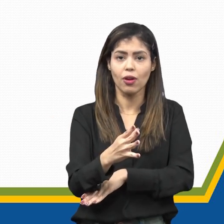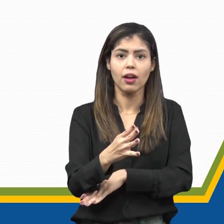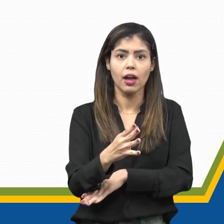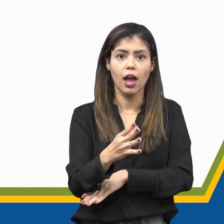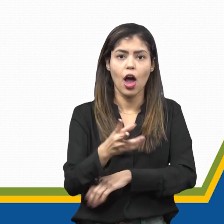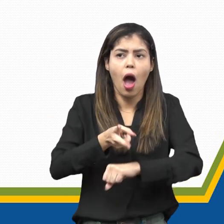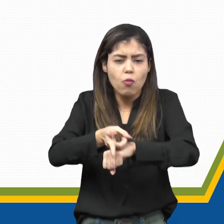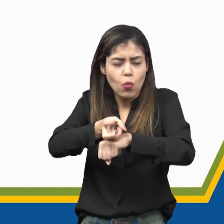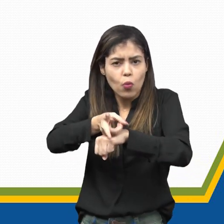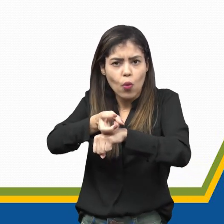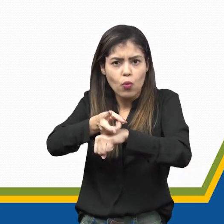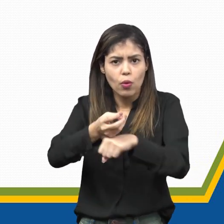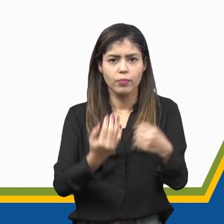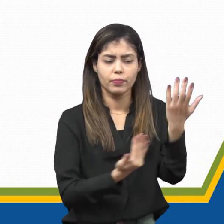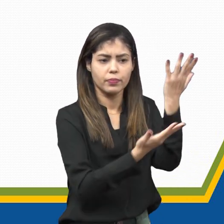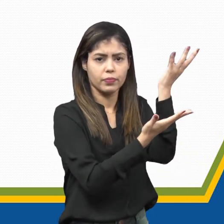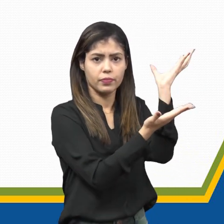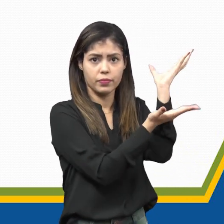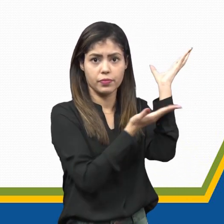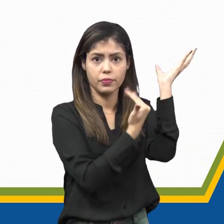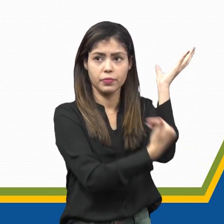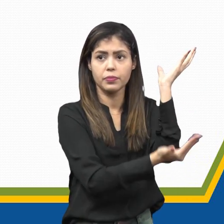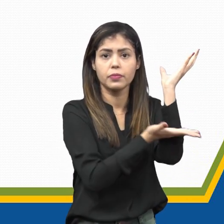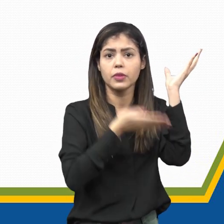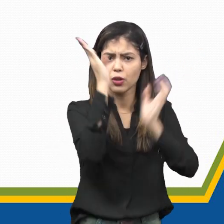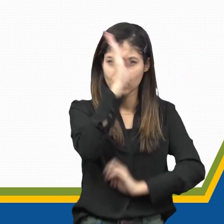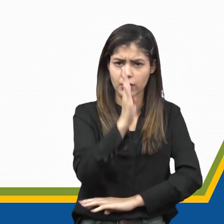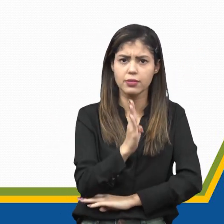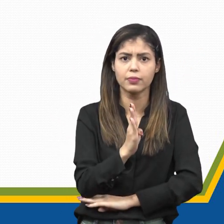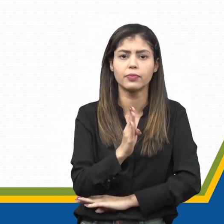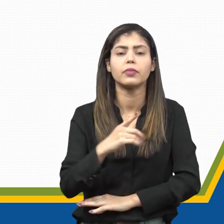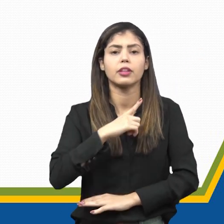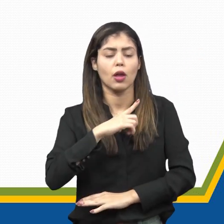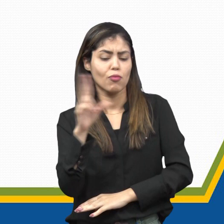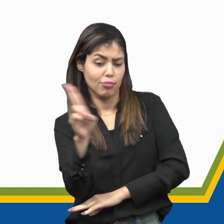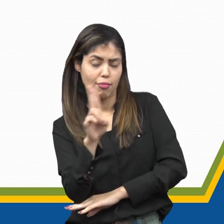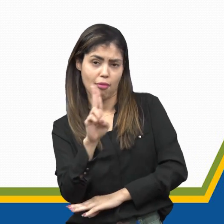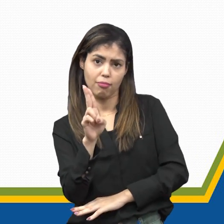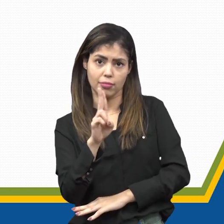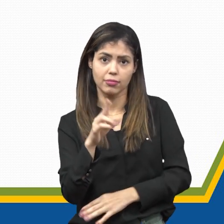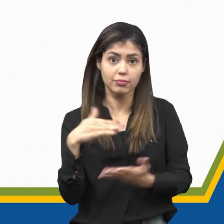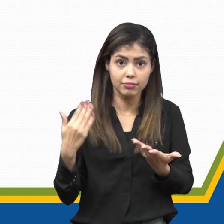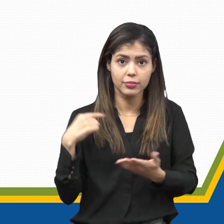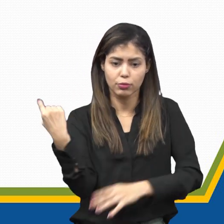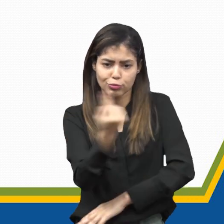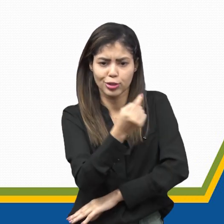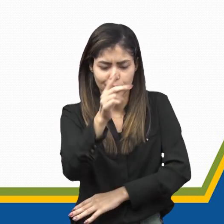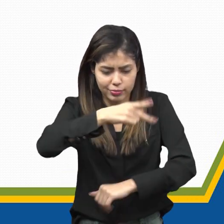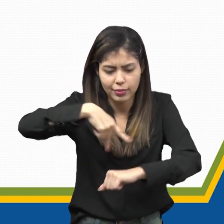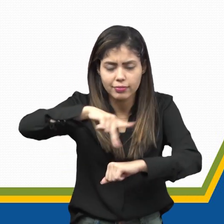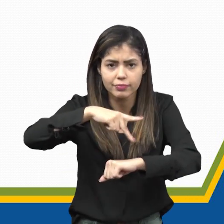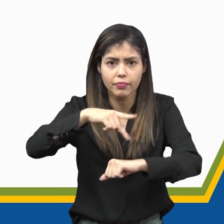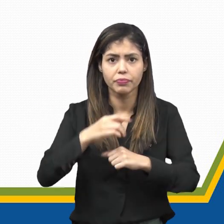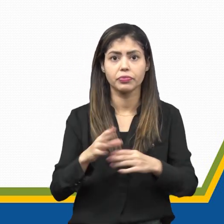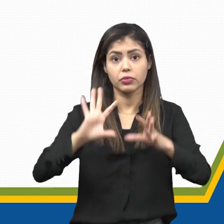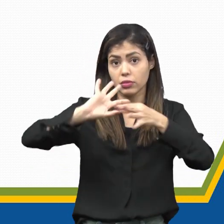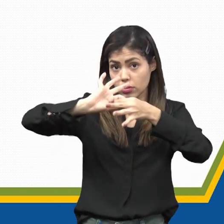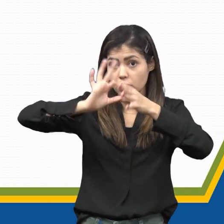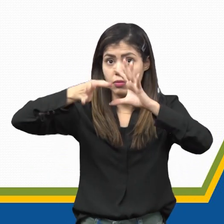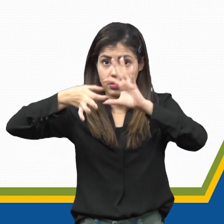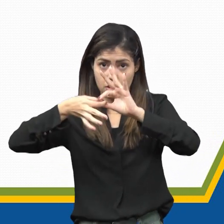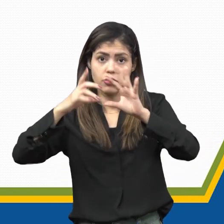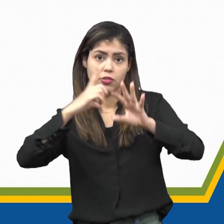extração do pau-brasil, desse pau que dá nome aí ao nosso país. Nesse contexto, a gente tem